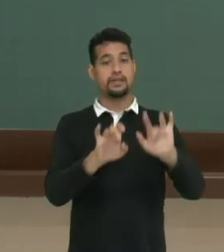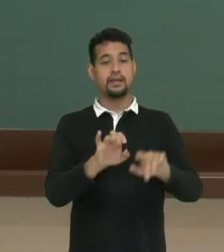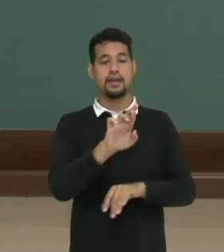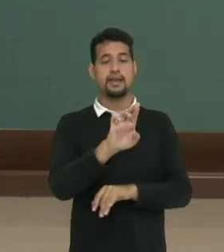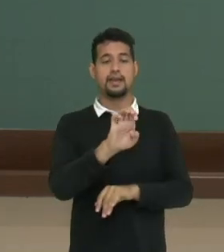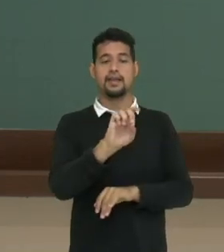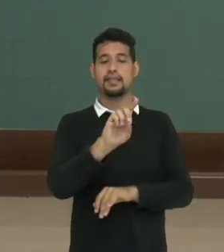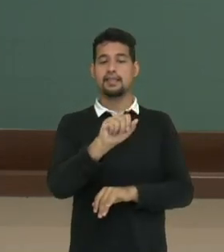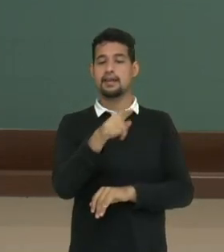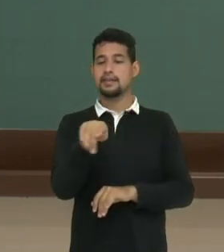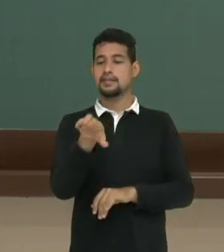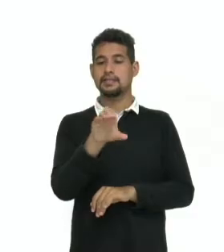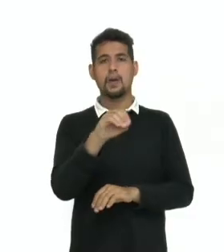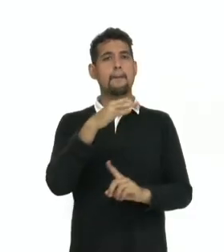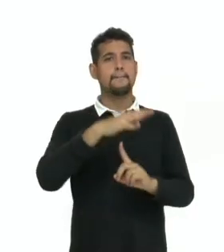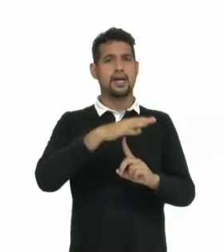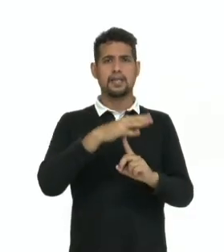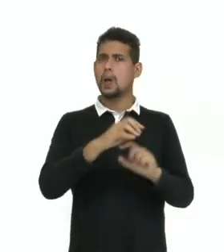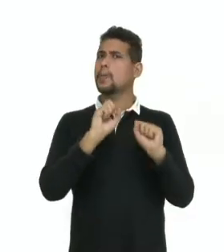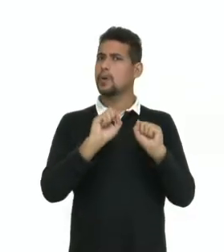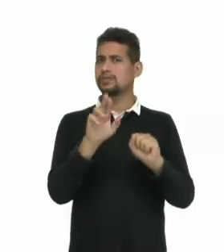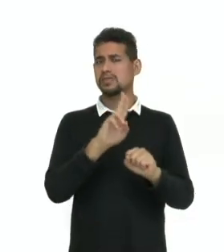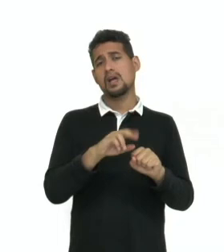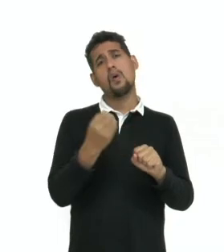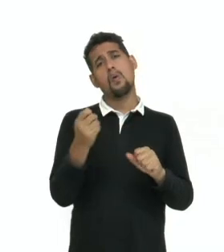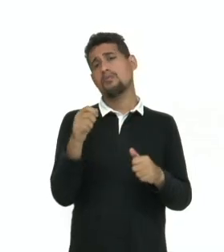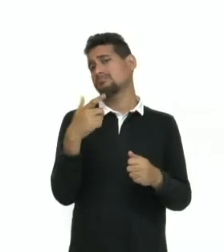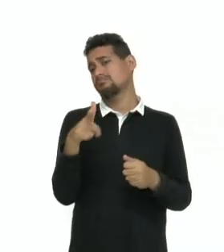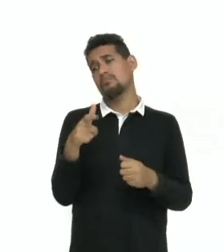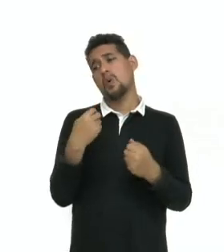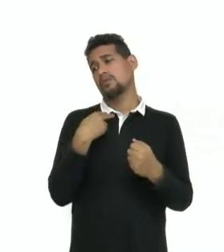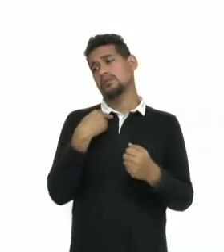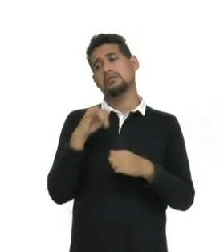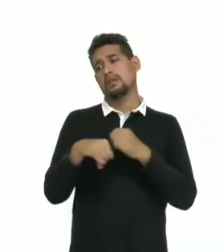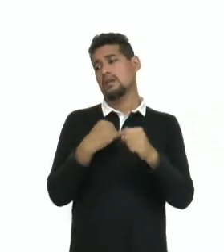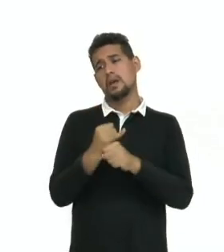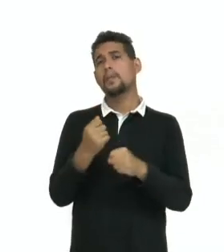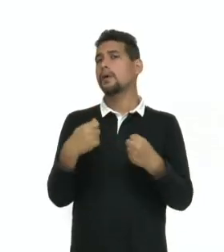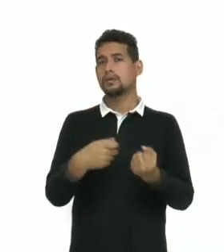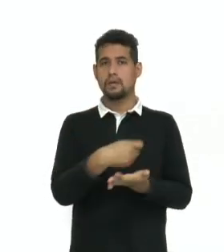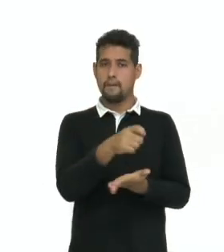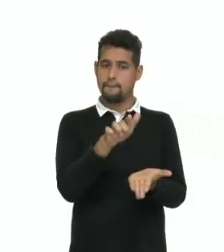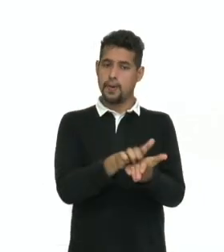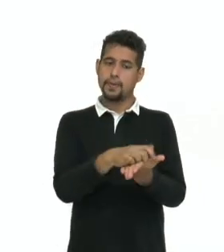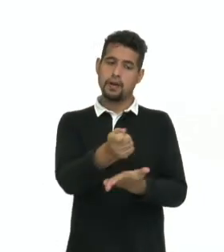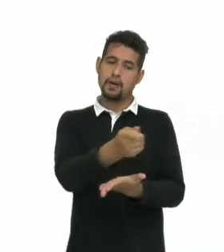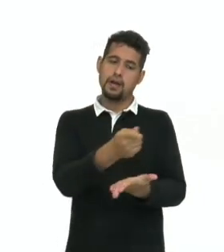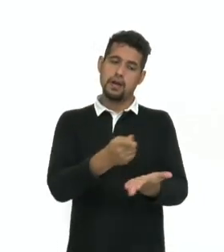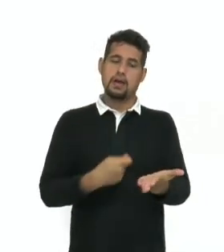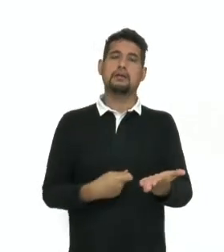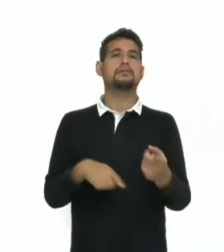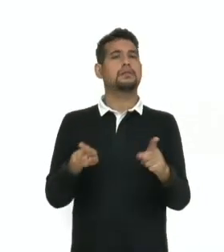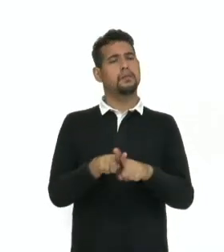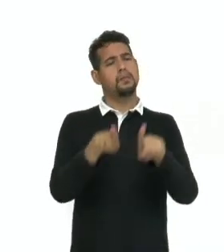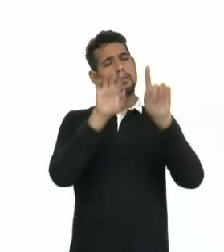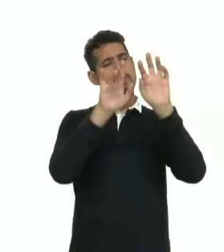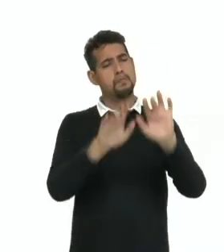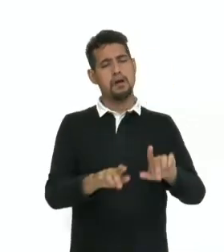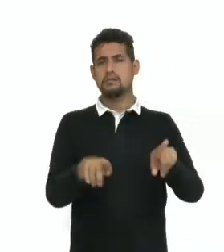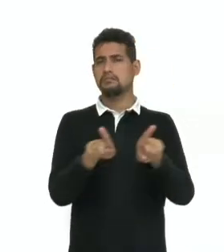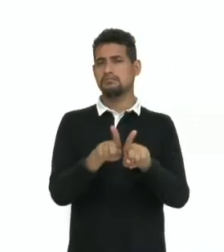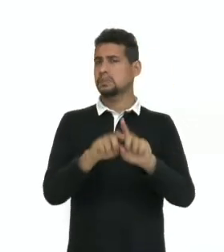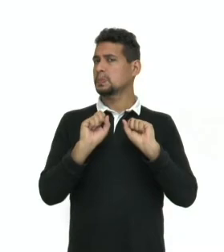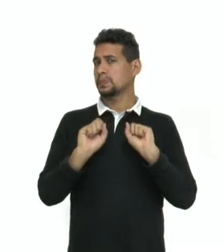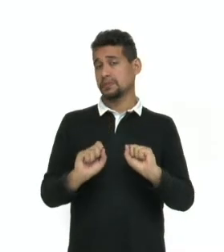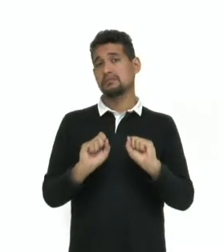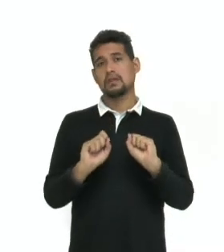excelente dica. Se não puderem, podem produzir o texto numa folha de caderno mesmo, conforme vocês estão acostumados, ou digitar, né, esse texto,